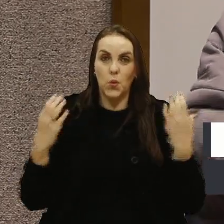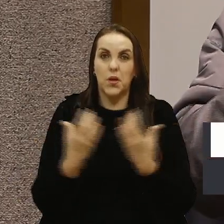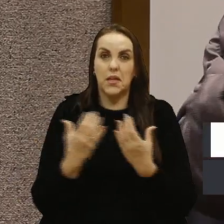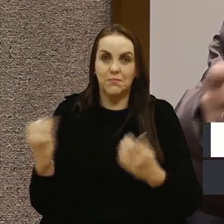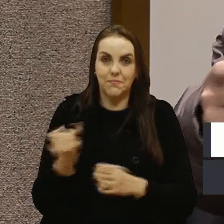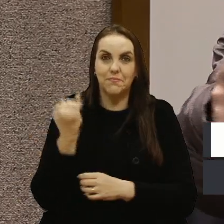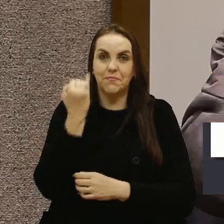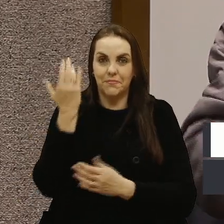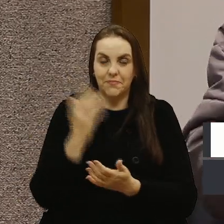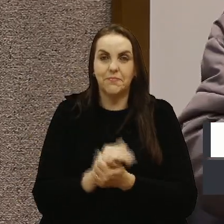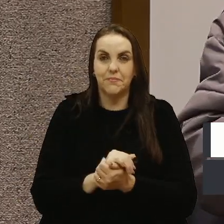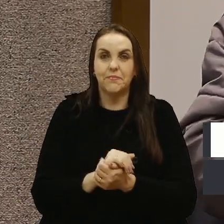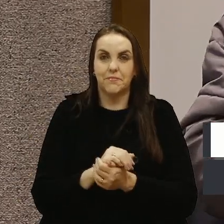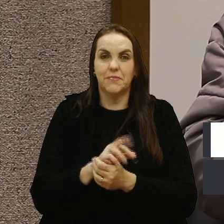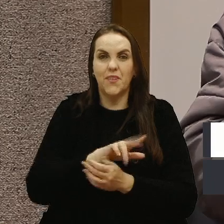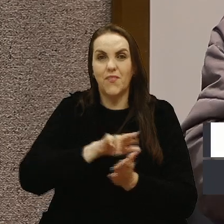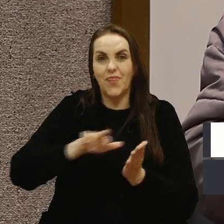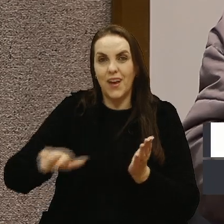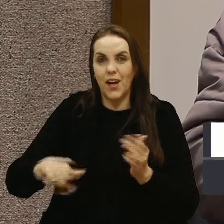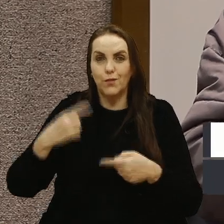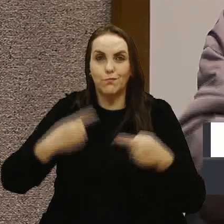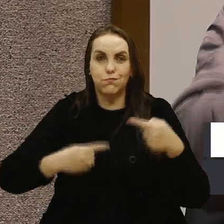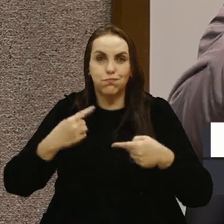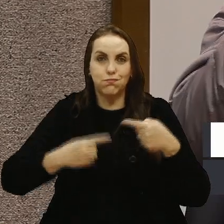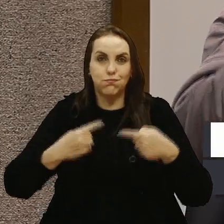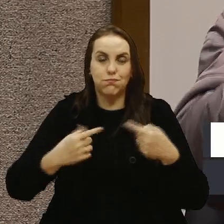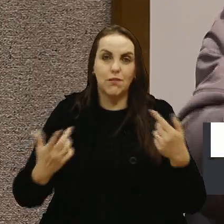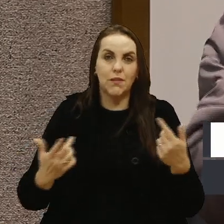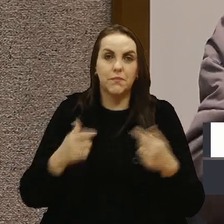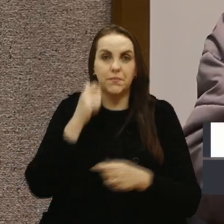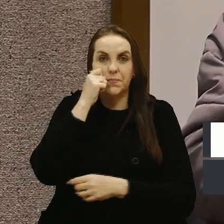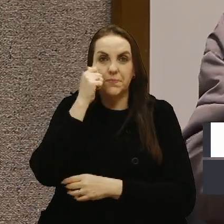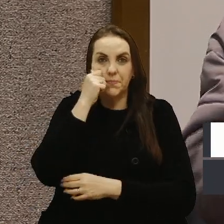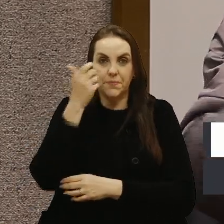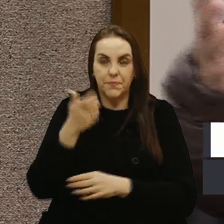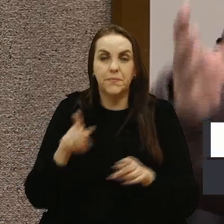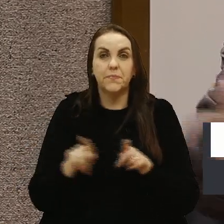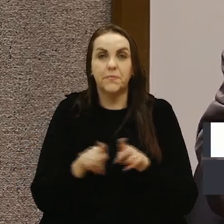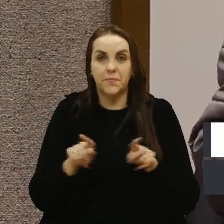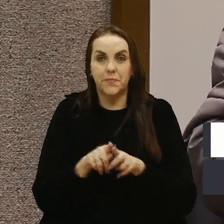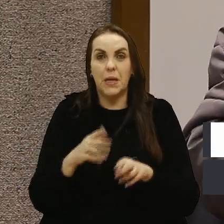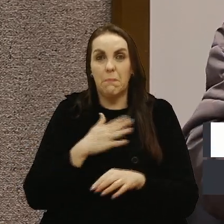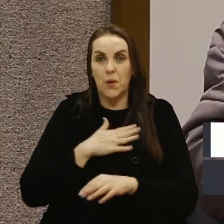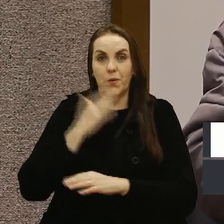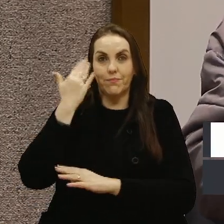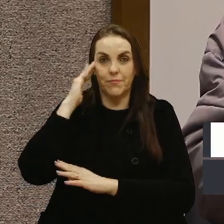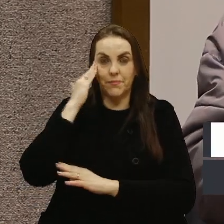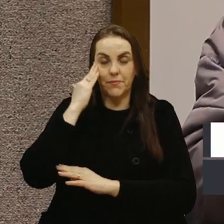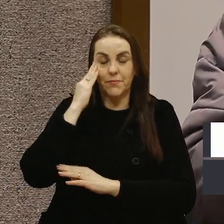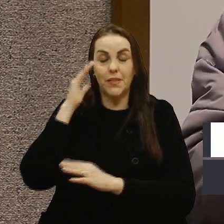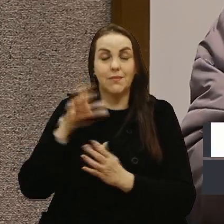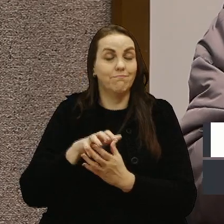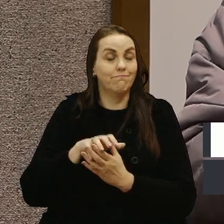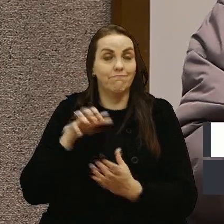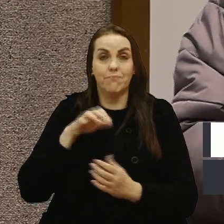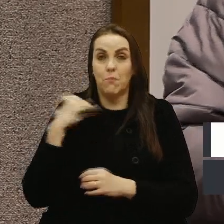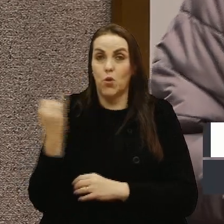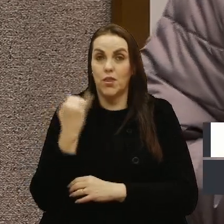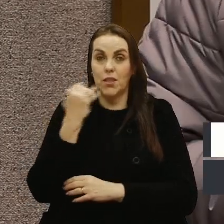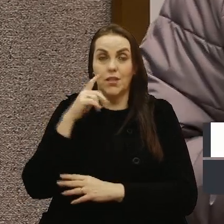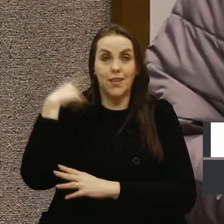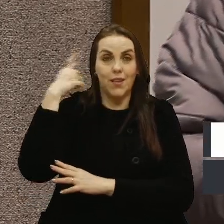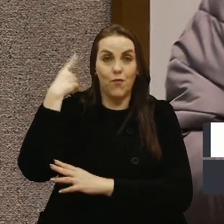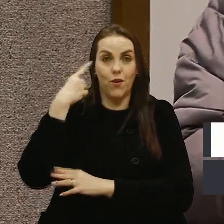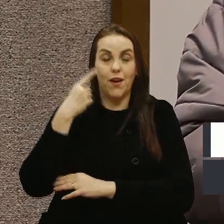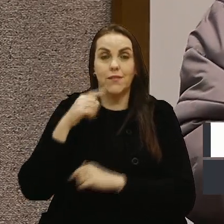Destaco diversos debatedores que estiveram presentes, e inclusive, no meu entender, um dos grandes advogados trabalhistas desse estado,